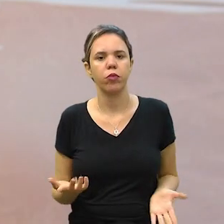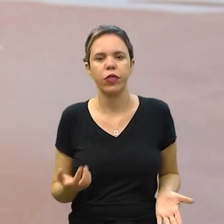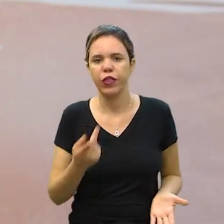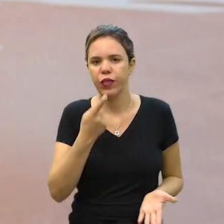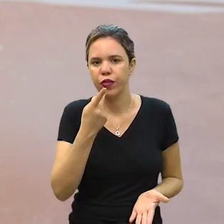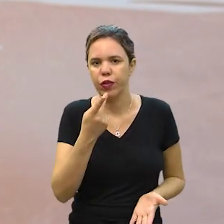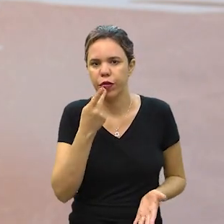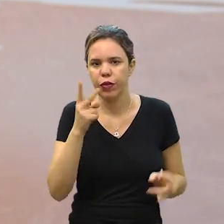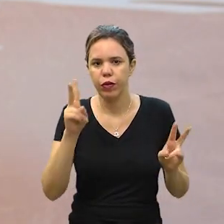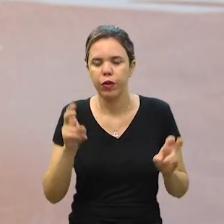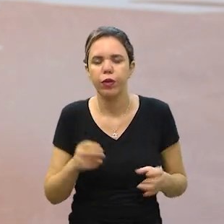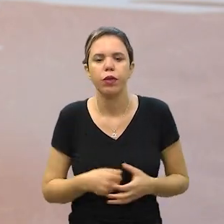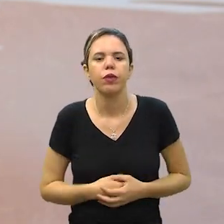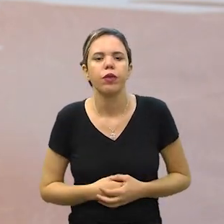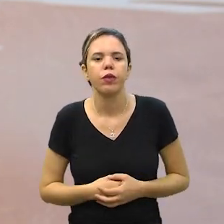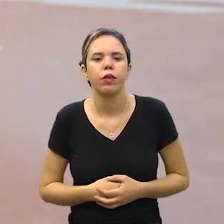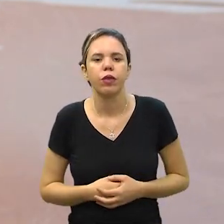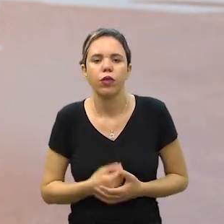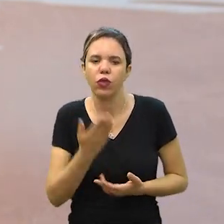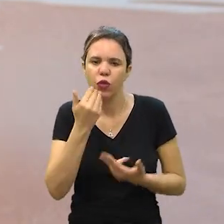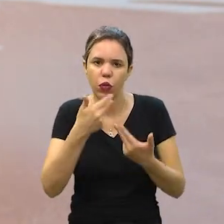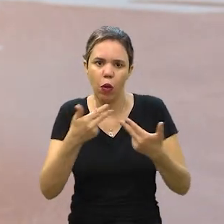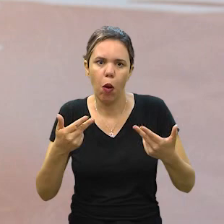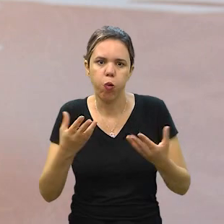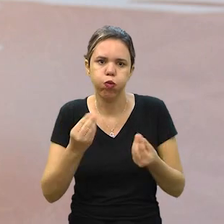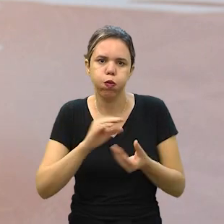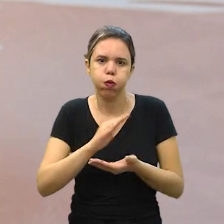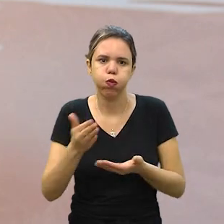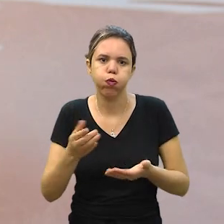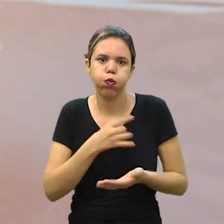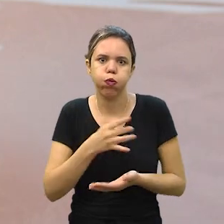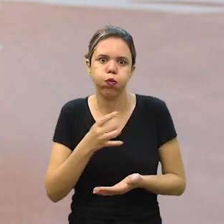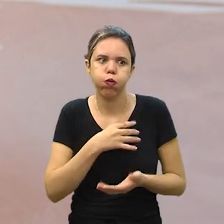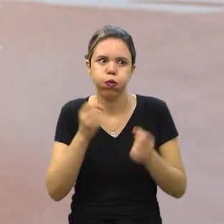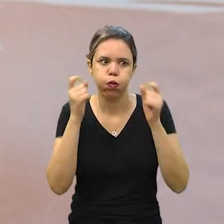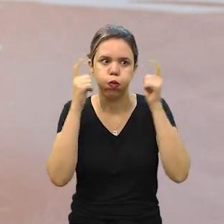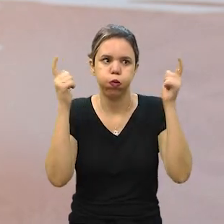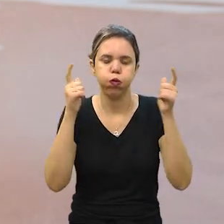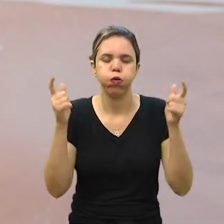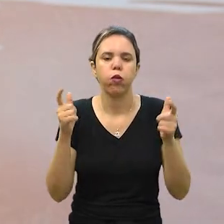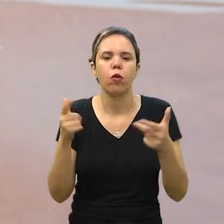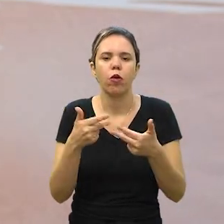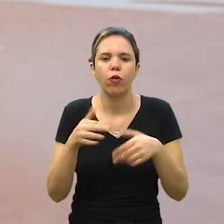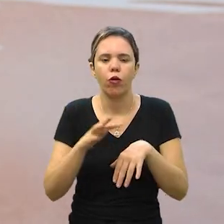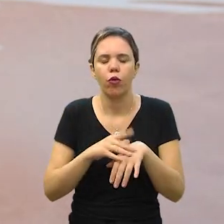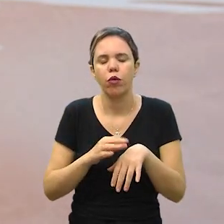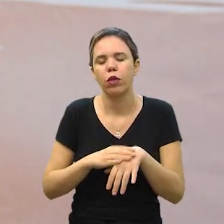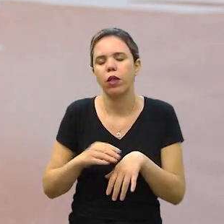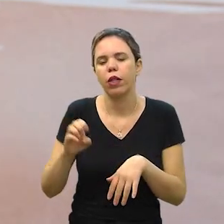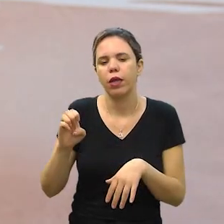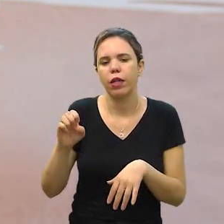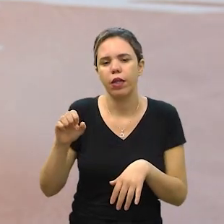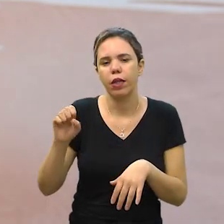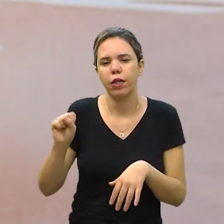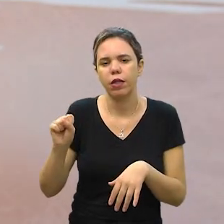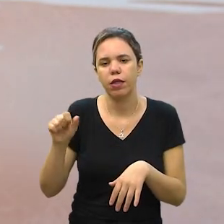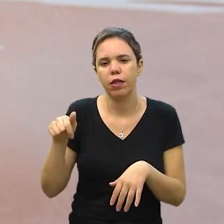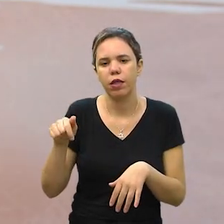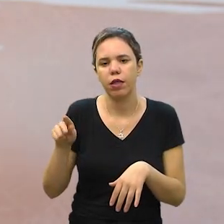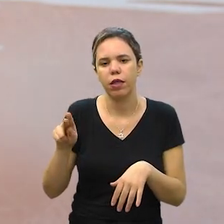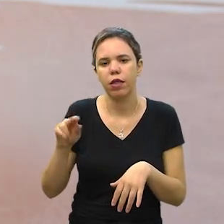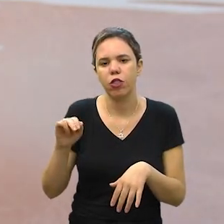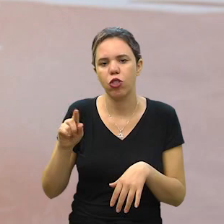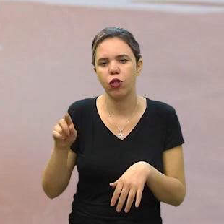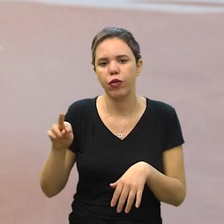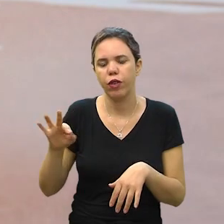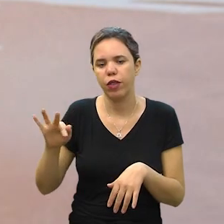Thelma, a gente falou aí sobre distúrbio alimentar, síndrome do pânico, esquizofrenia, estava falando aí sobre transtorno